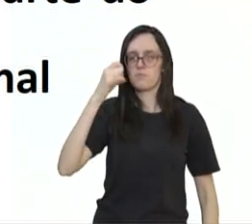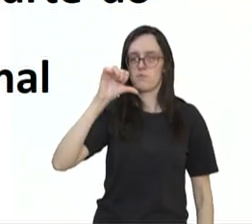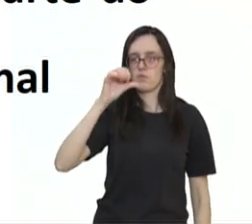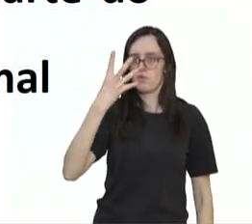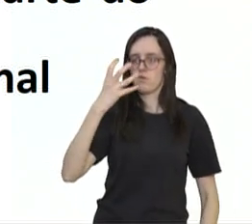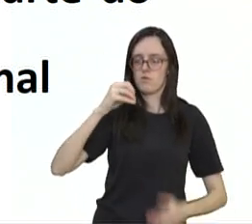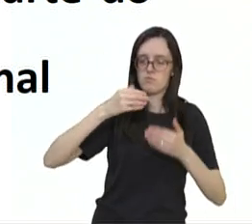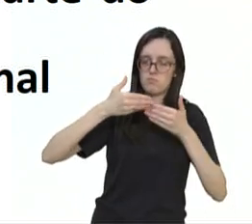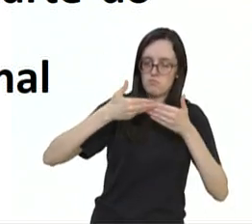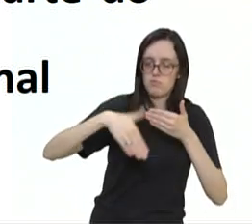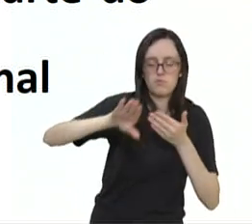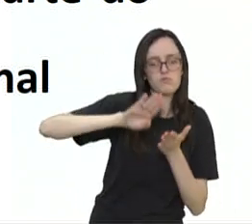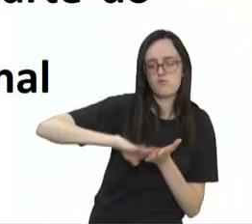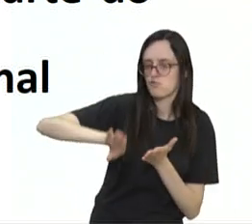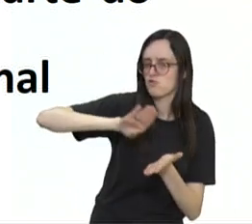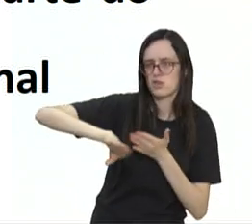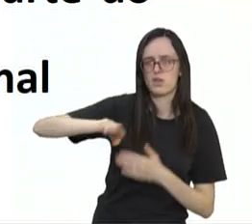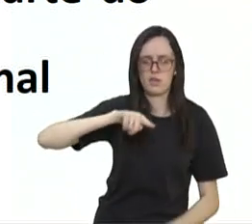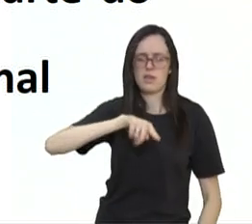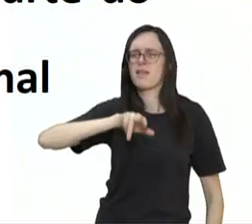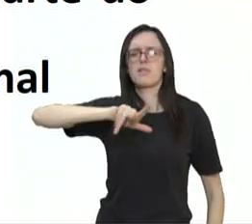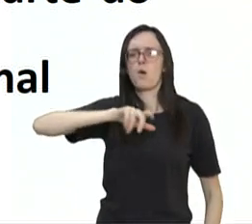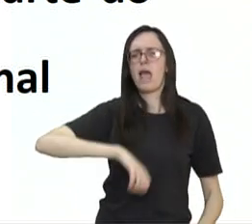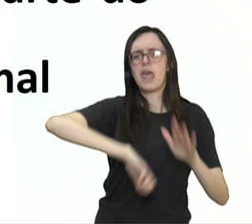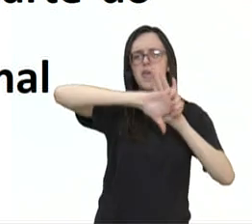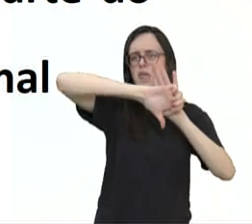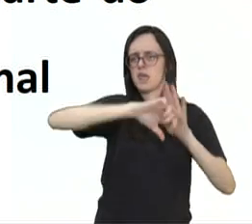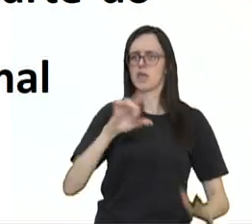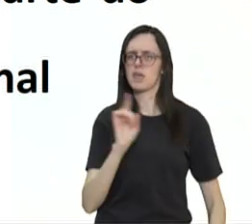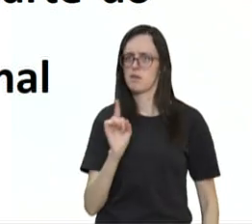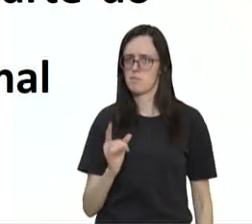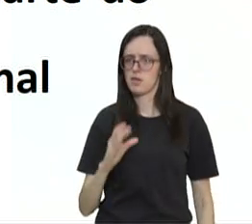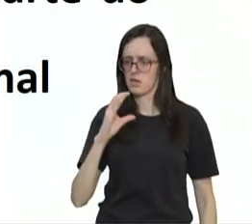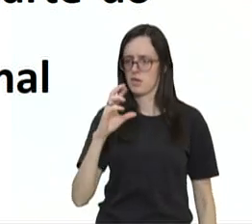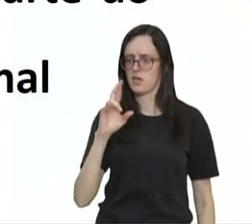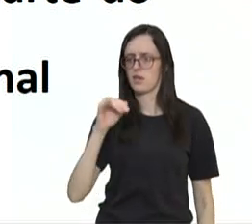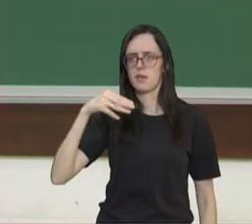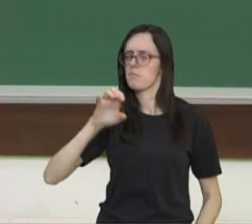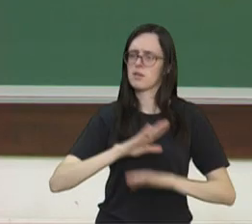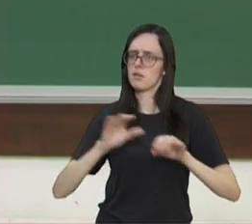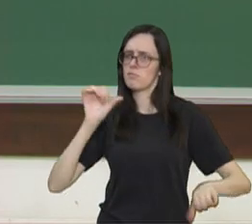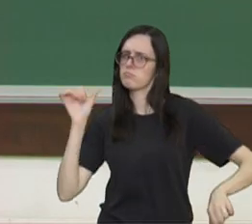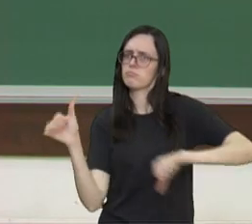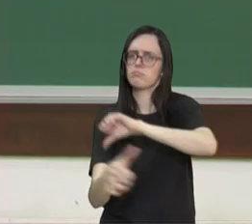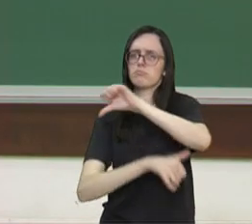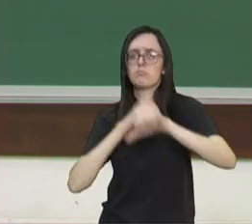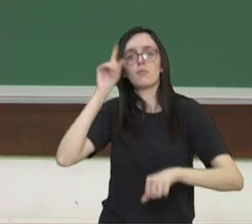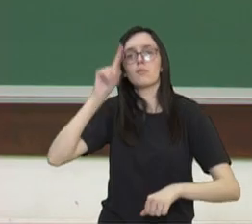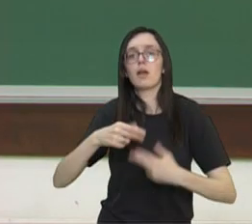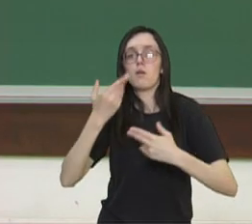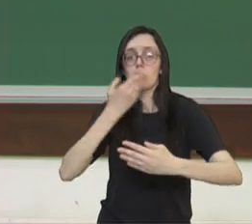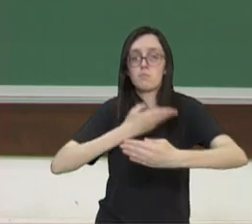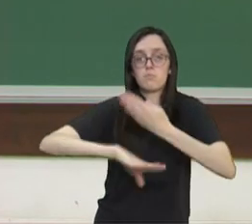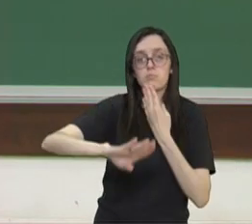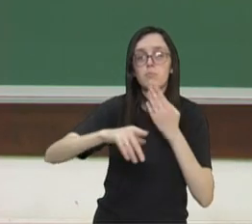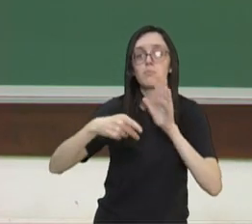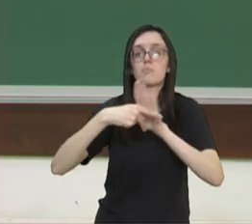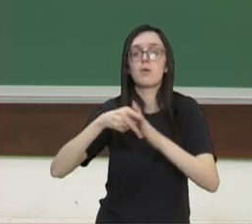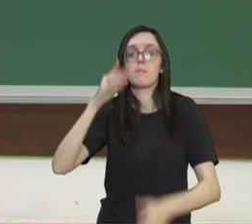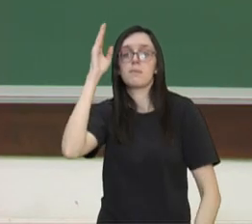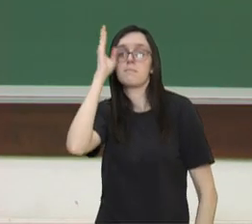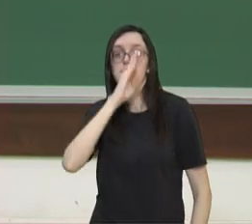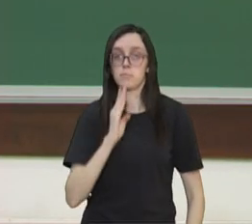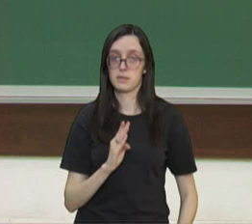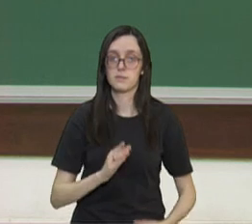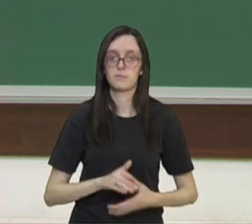dele foi tirado isso, por um decreto, e há uma virada de jogo. Ela passa a ser uma arte marcial